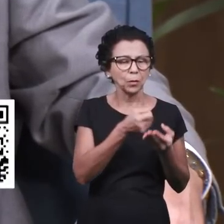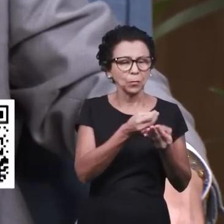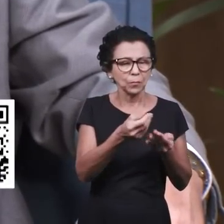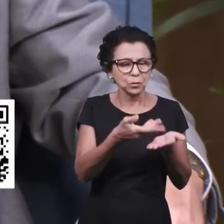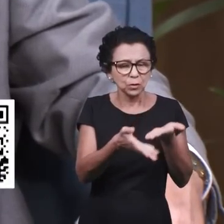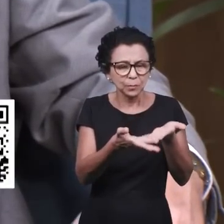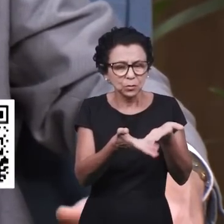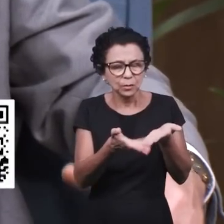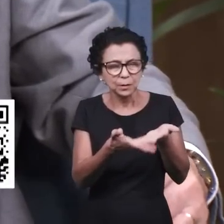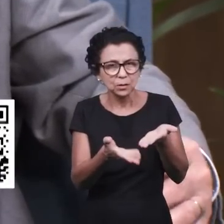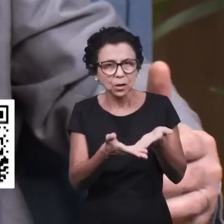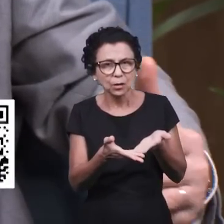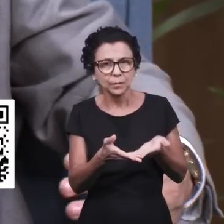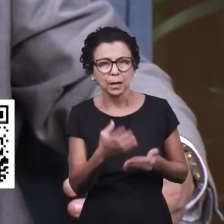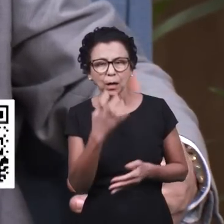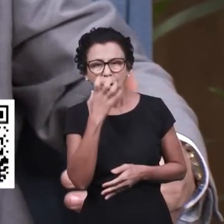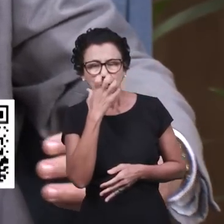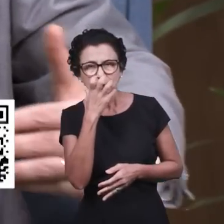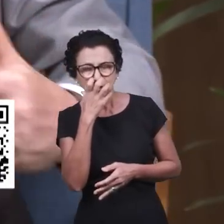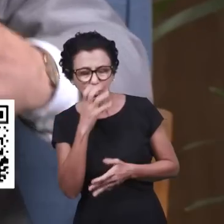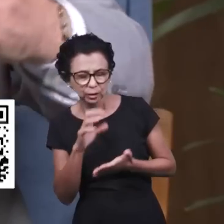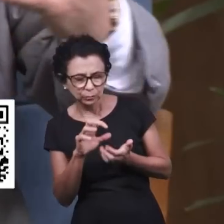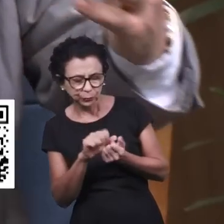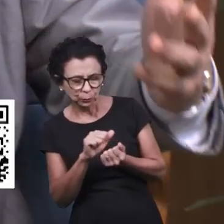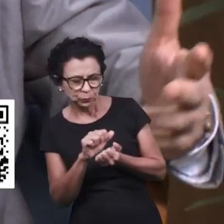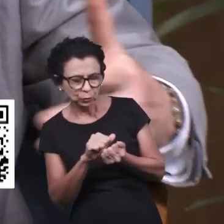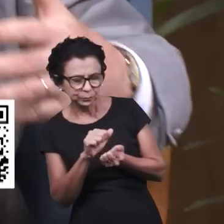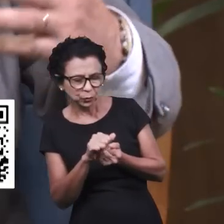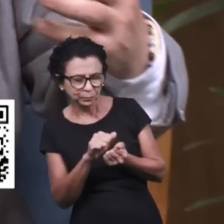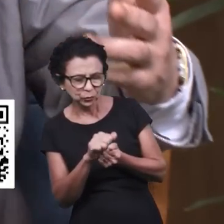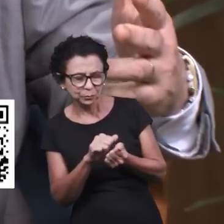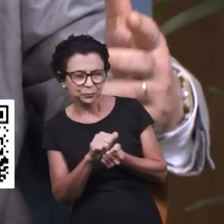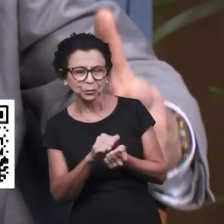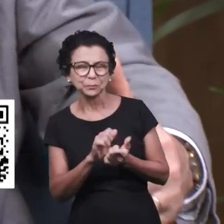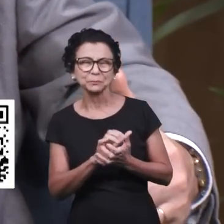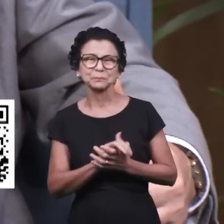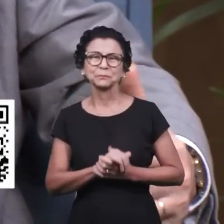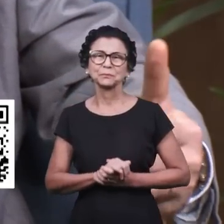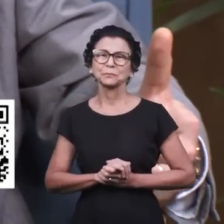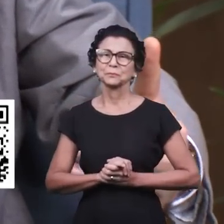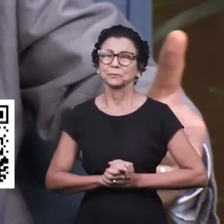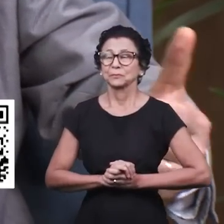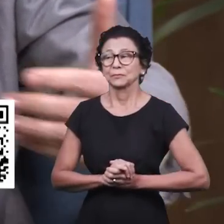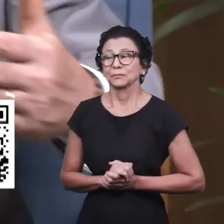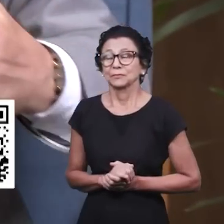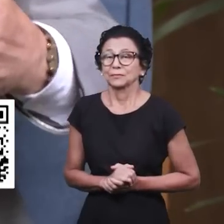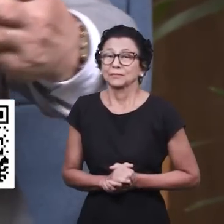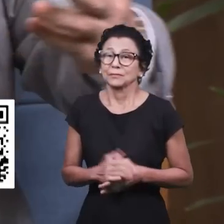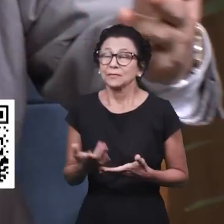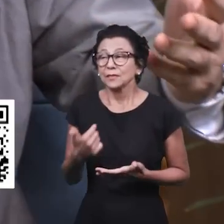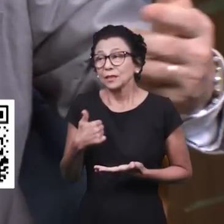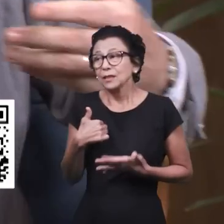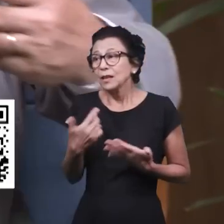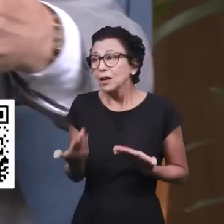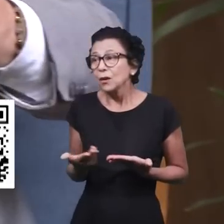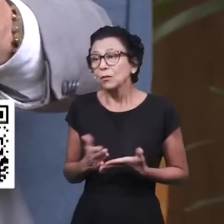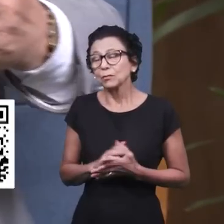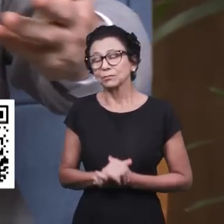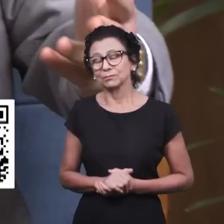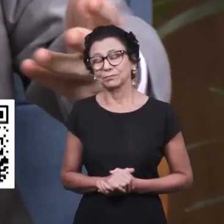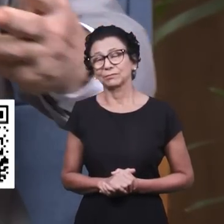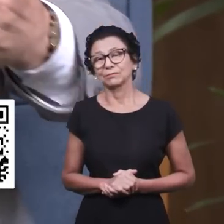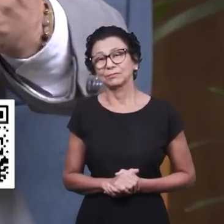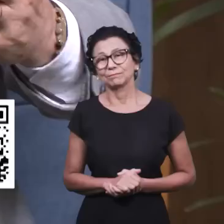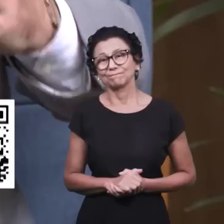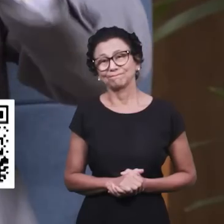nesse sentido, que num momento de grande alegria da igreja, de uma vitória muito grande, que o pastor dizia, se o que estamos comendo aqui são